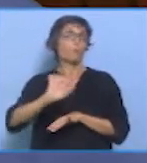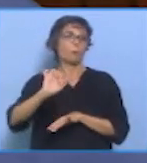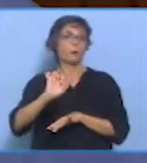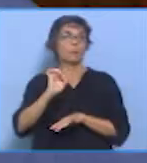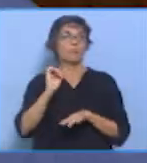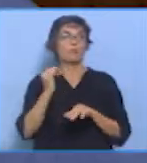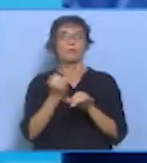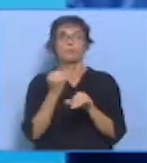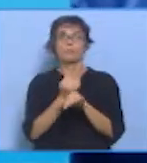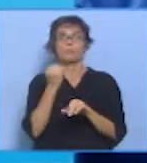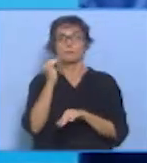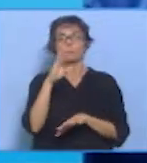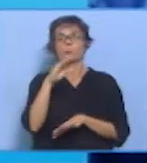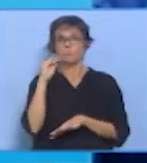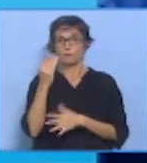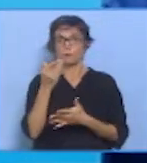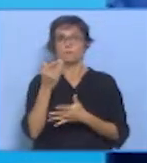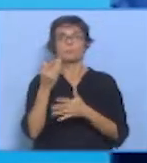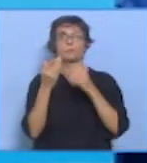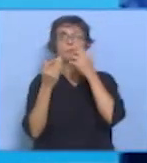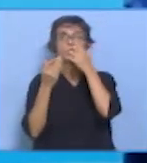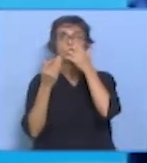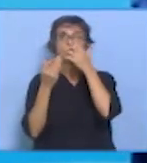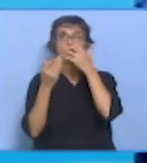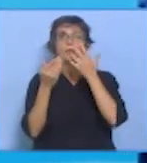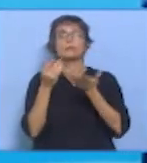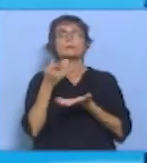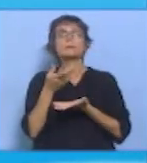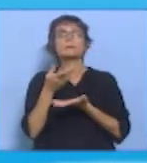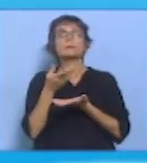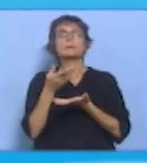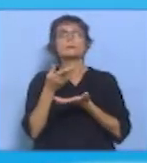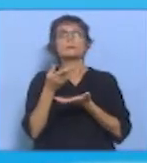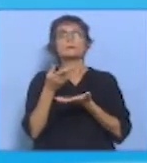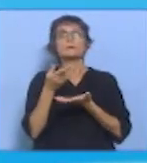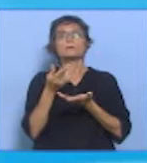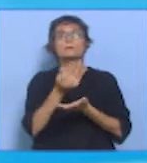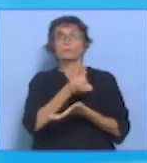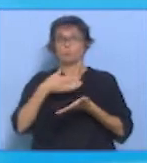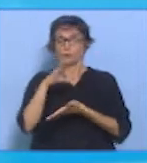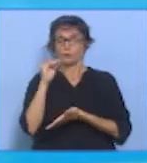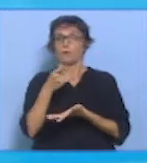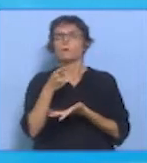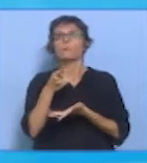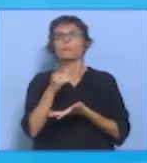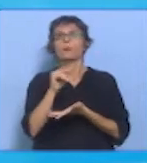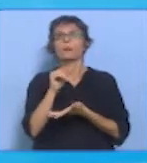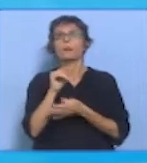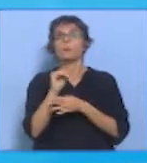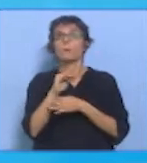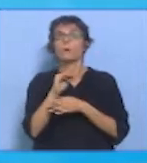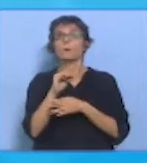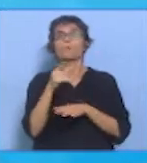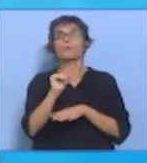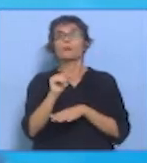Newman era maçom, portanto nem sequer os próprios filhos colocavam em dúvida se ele sequer seria cristão,